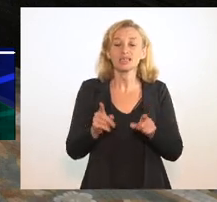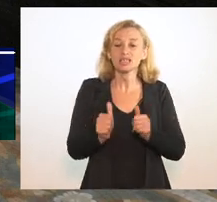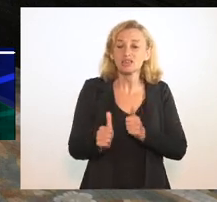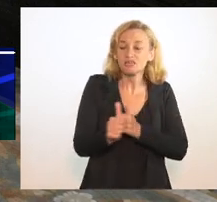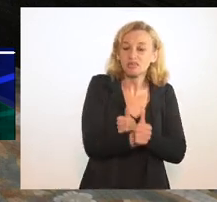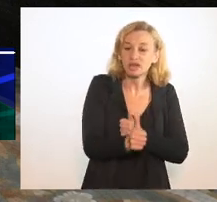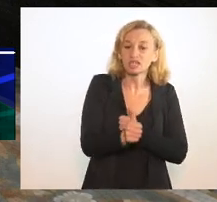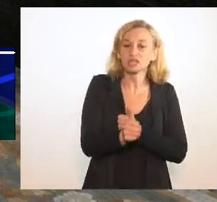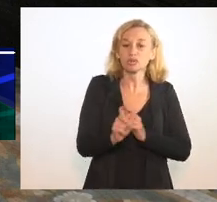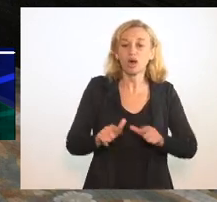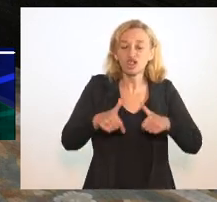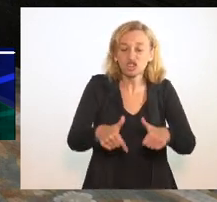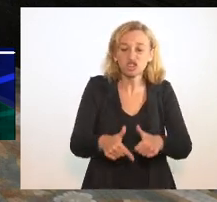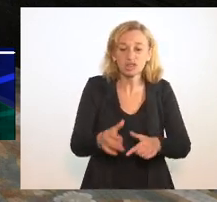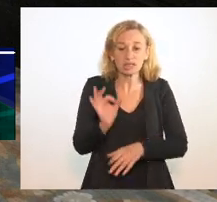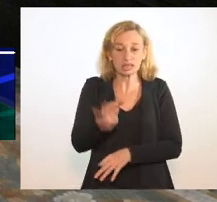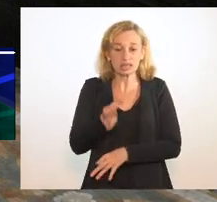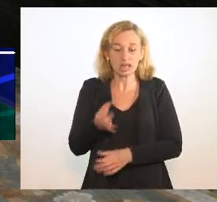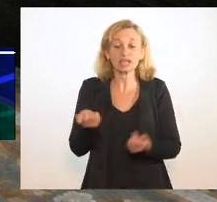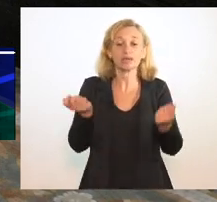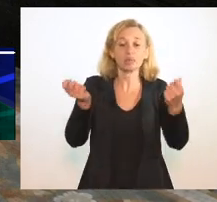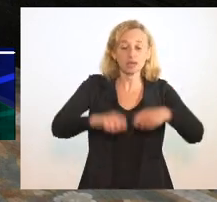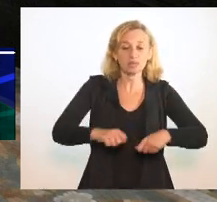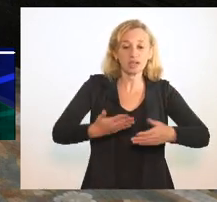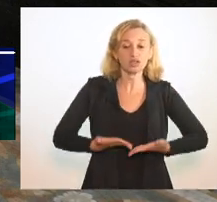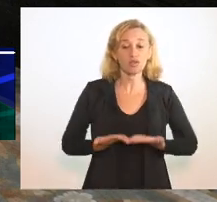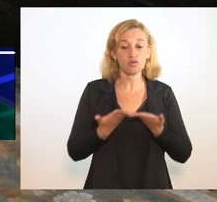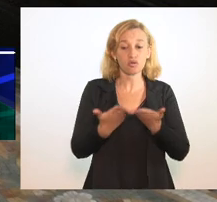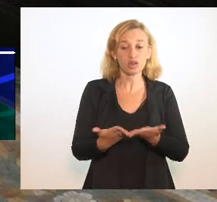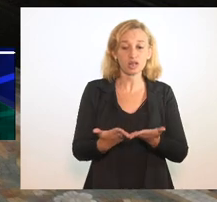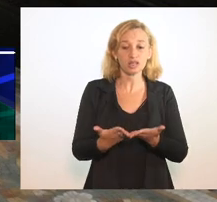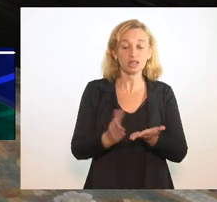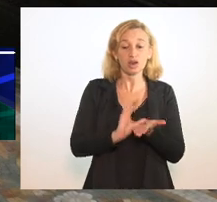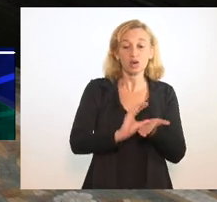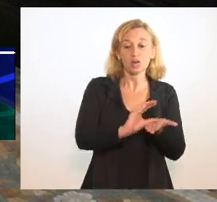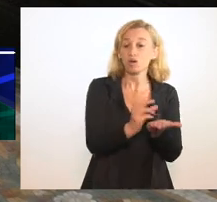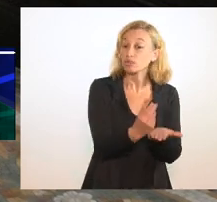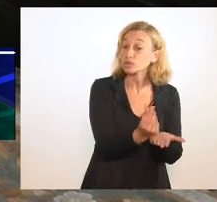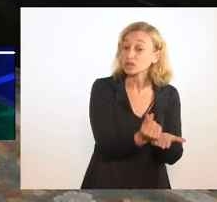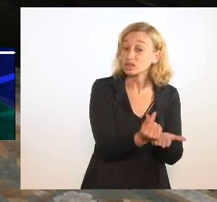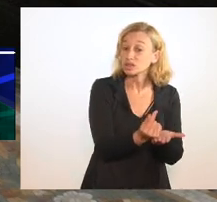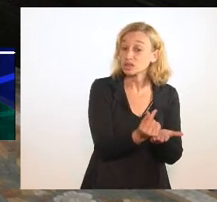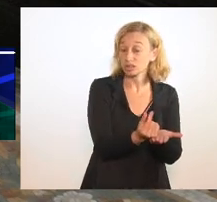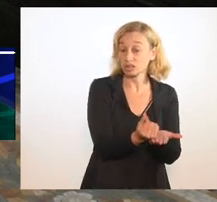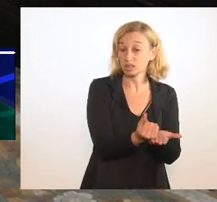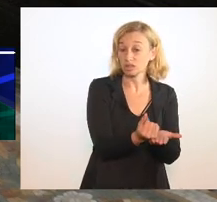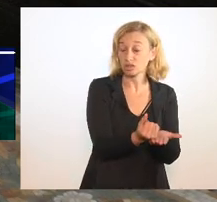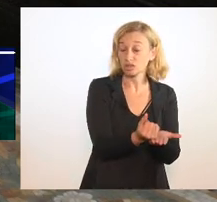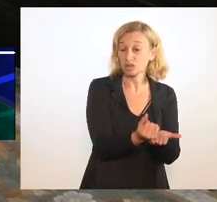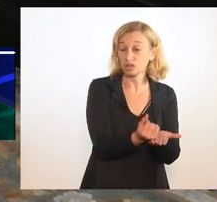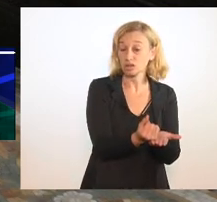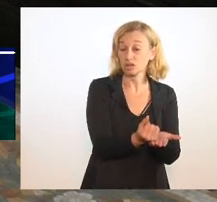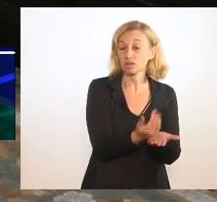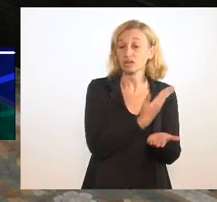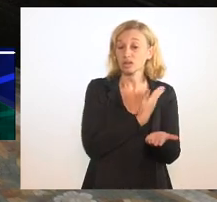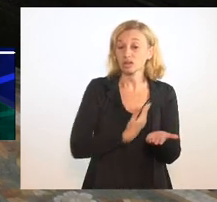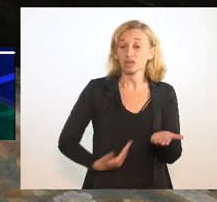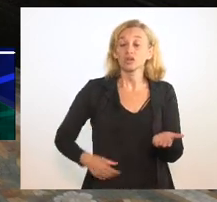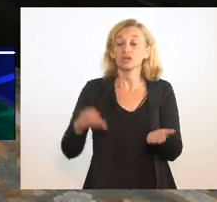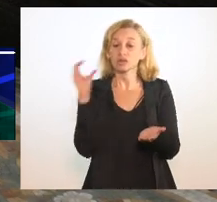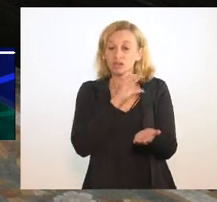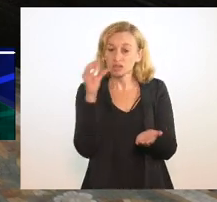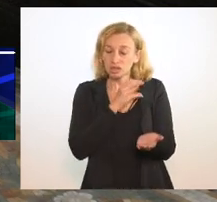plena a possibilidade de oferecer esse auxílio à população do nosso Estado. O exame